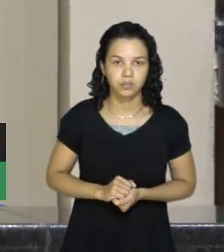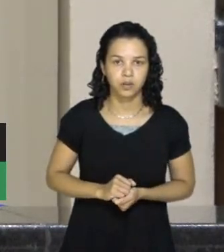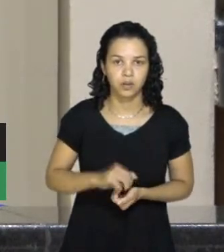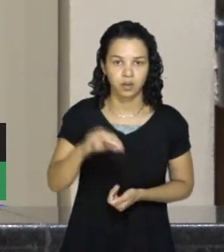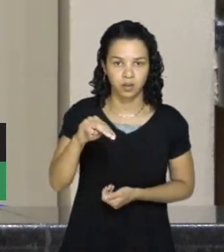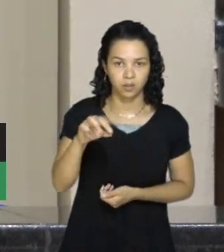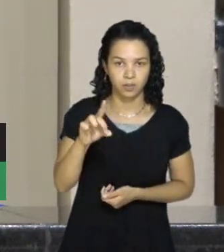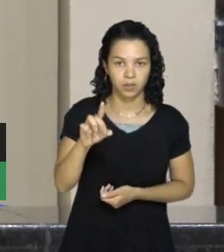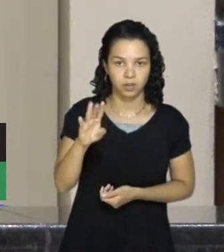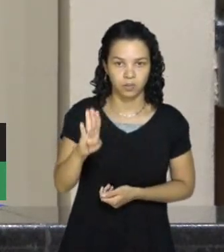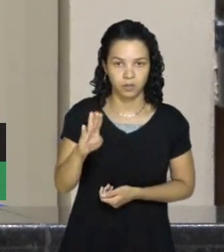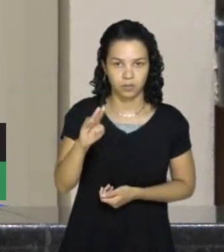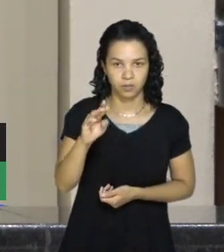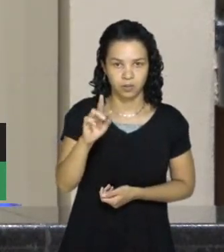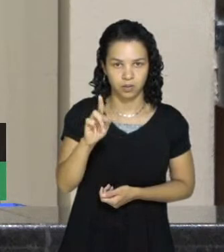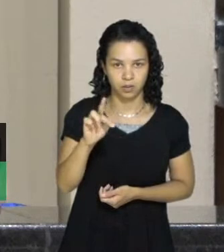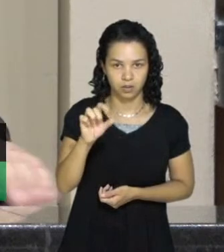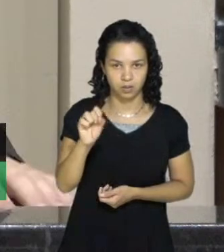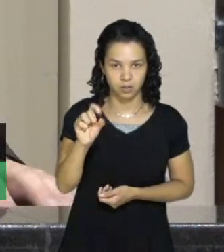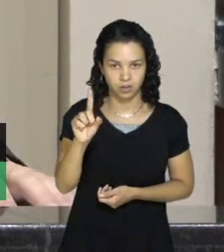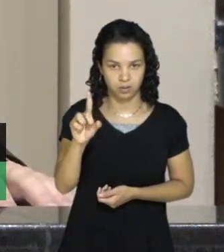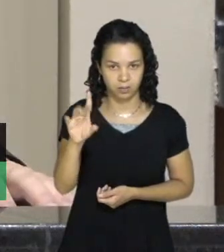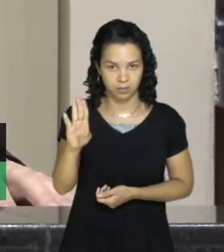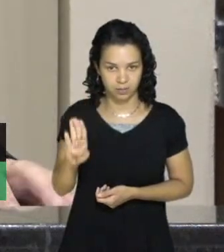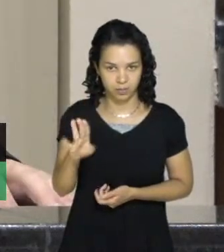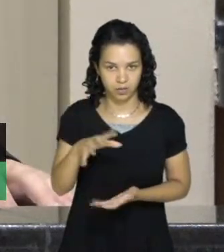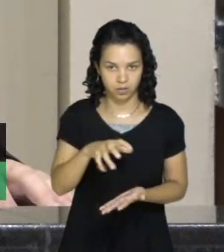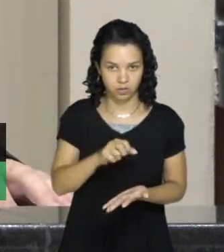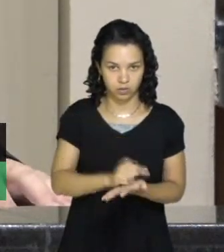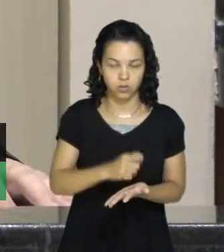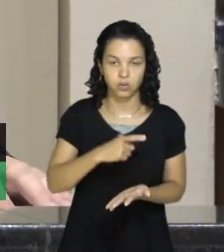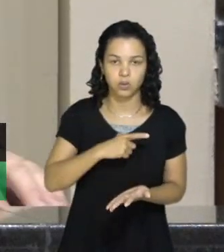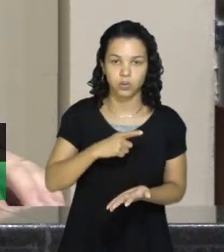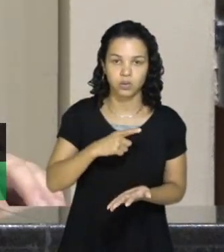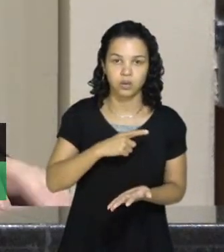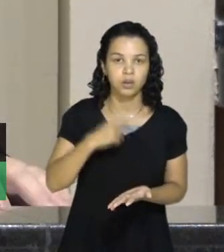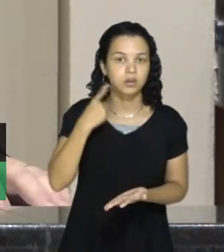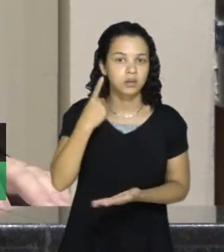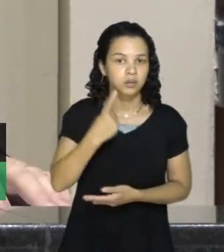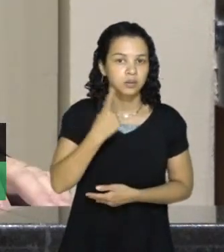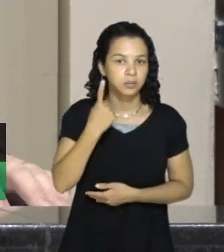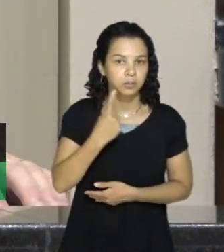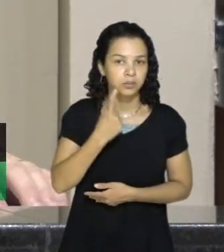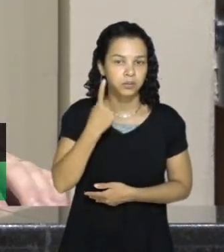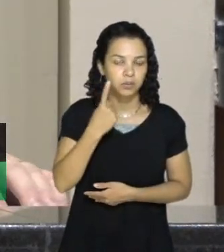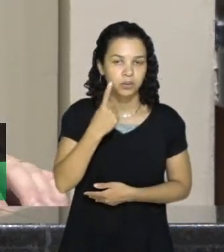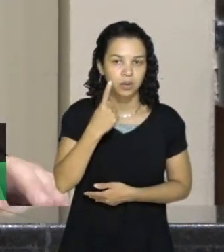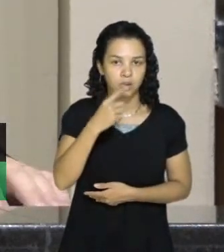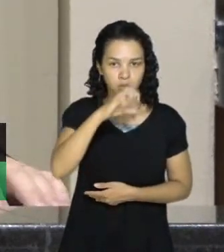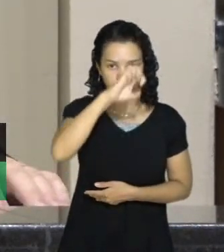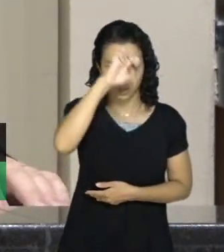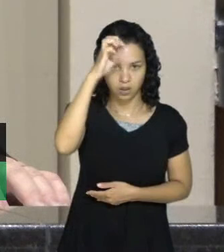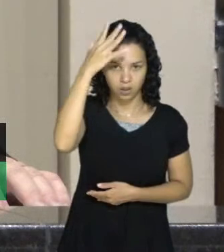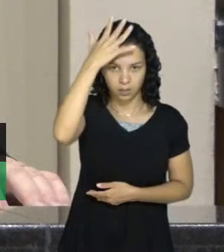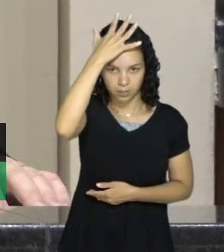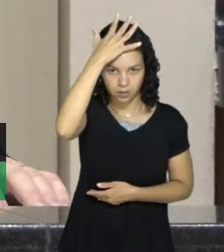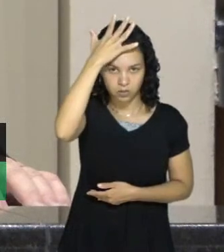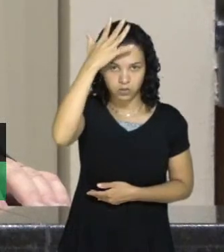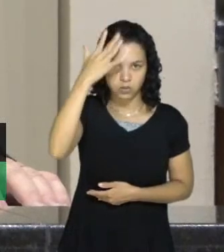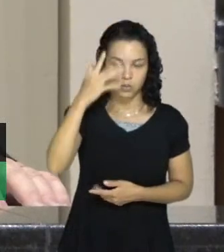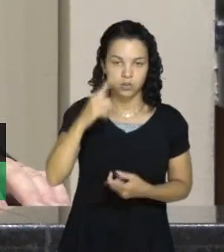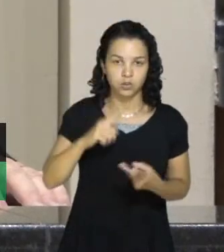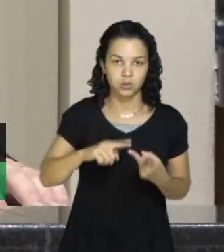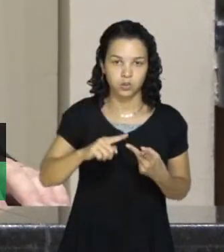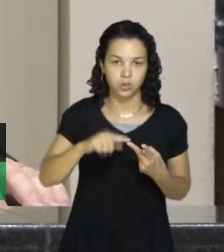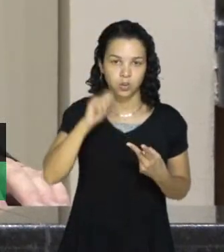-PSTB. Eu vejo que estão escritos aqui, deputado Emerson e deputado Antidio, e